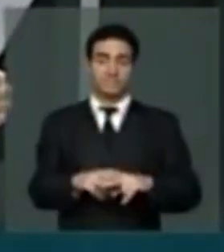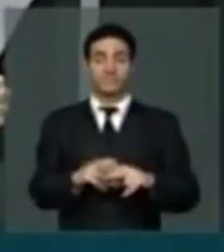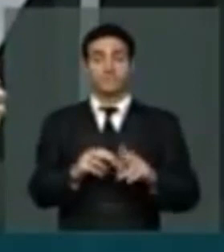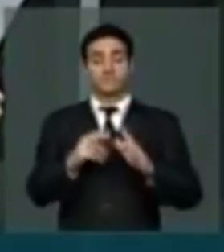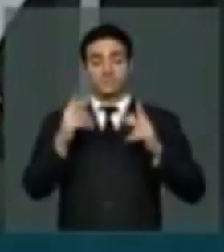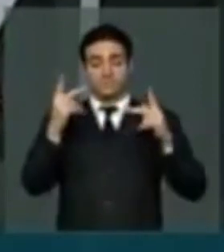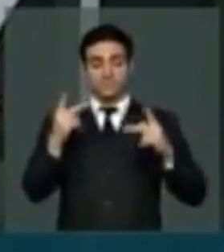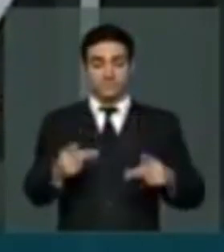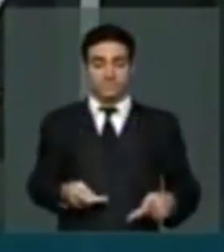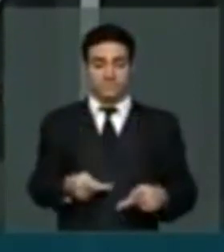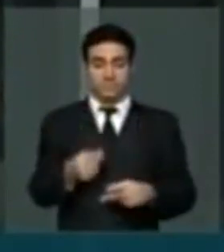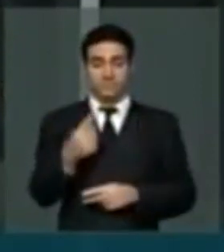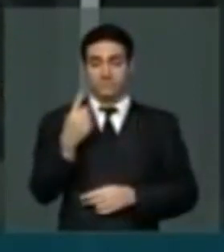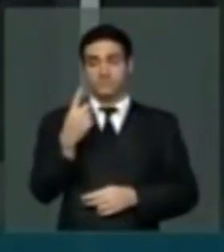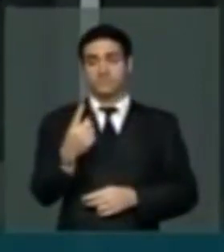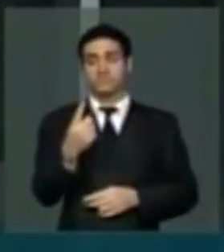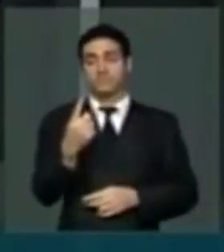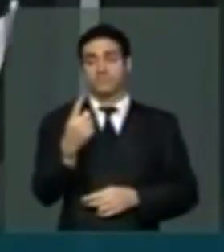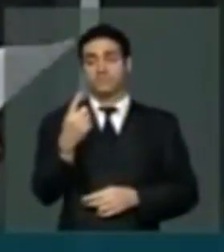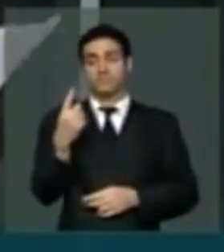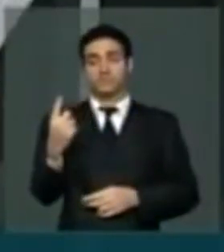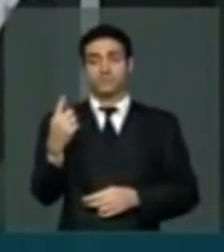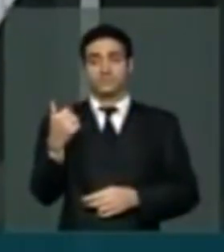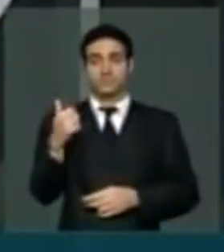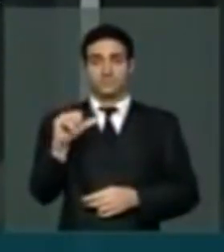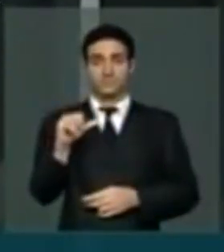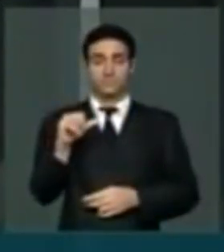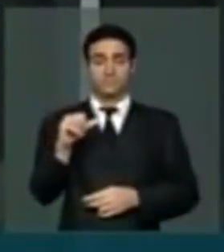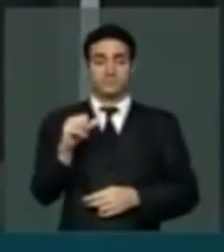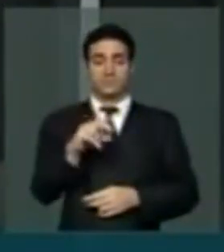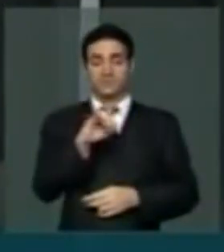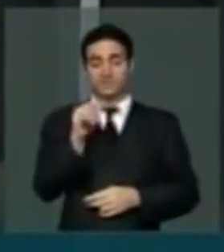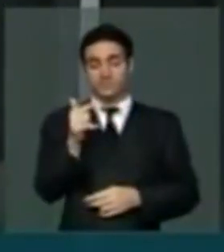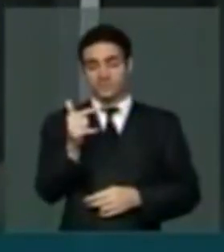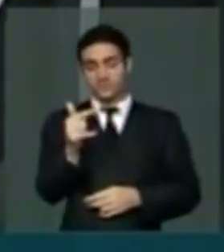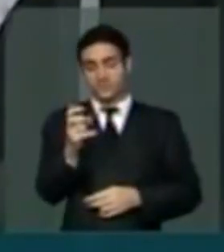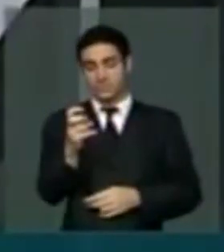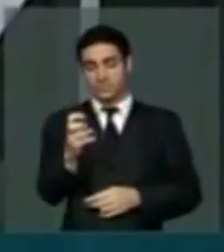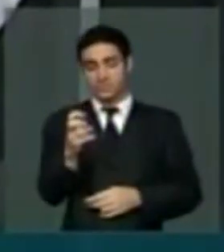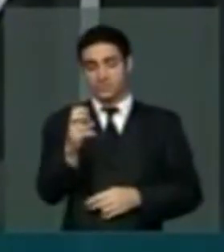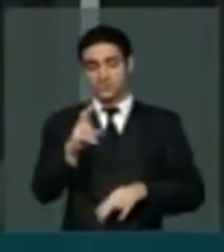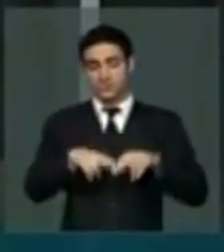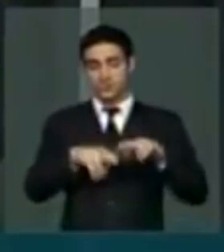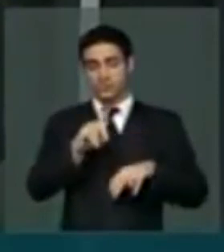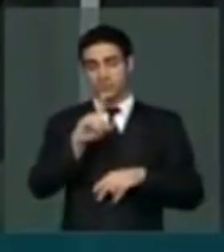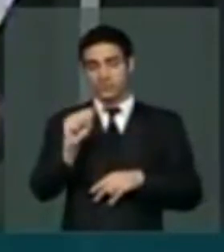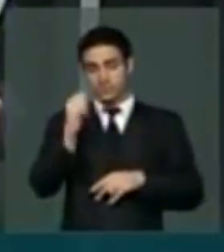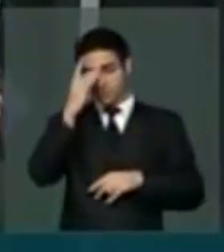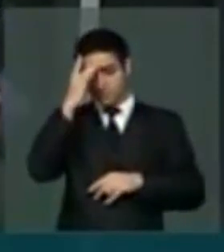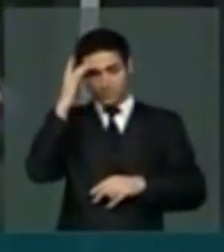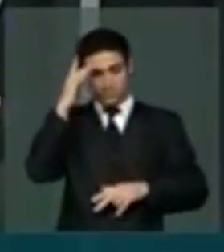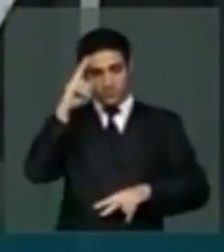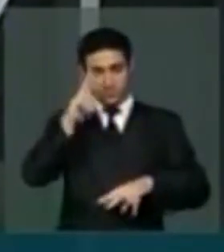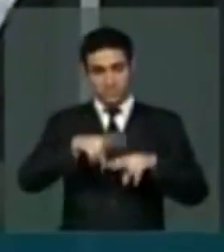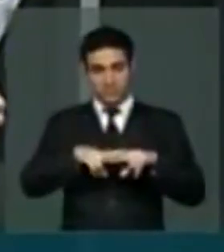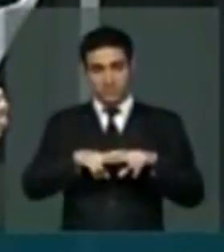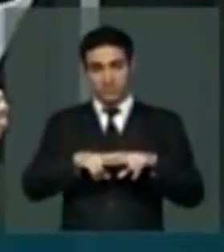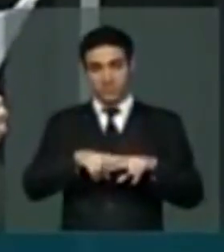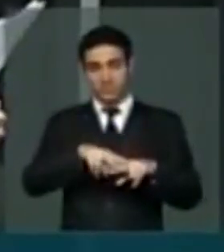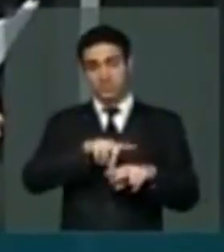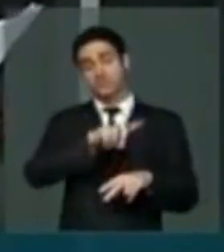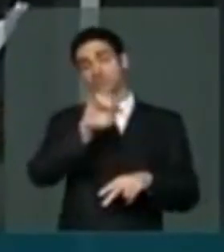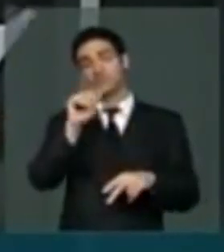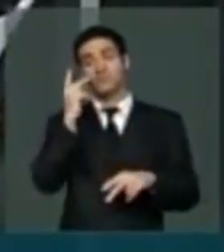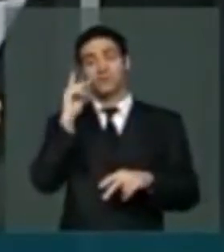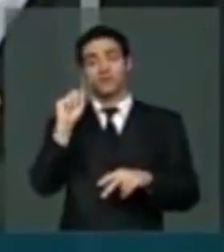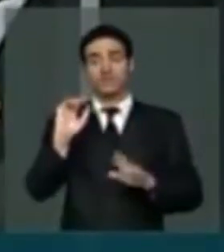o projeto aqui, que são 119 artigos, instituindo o dia 25 de junho como o dia do encarcerado. Deve ser para